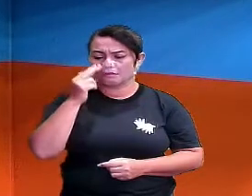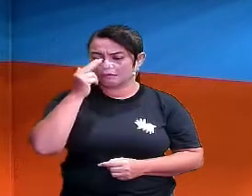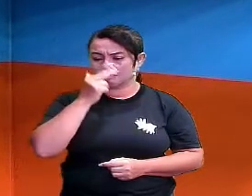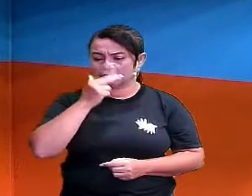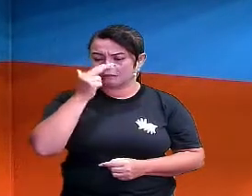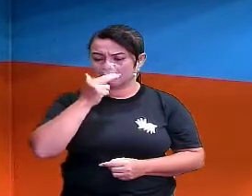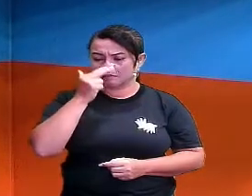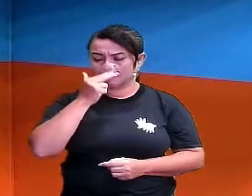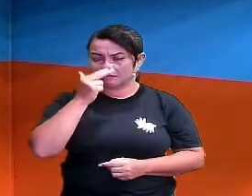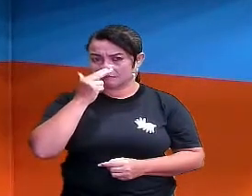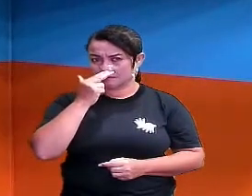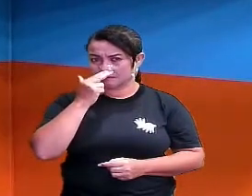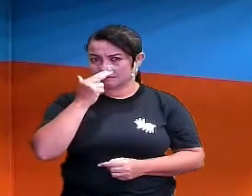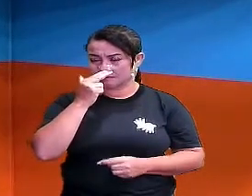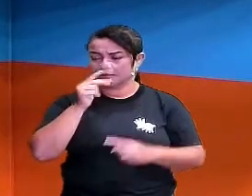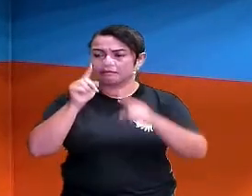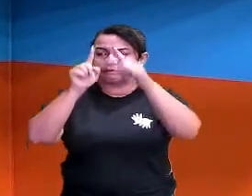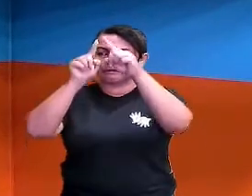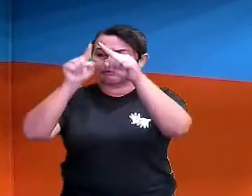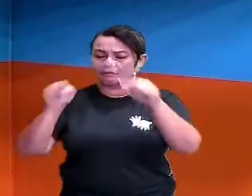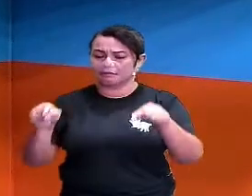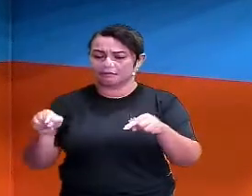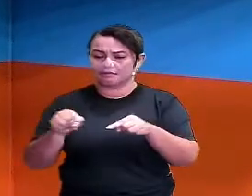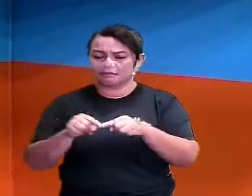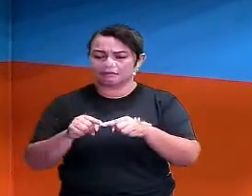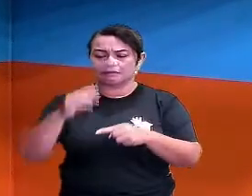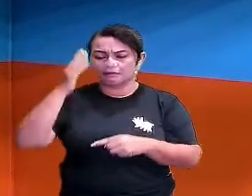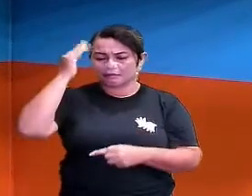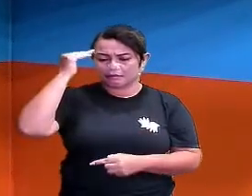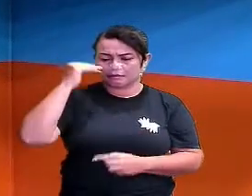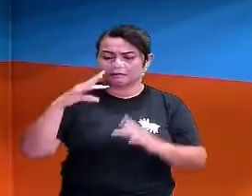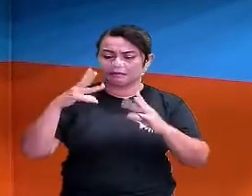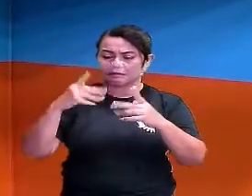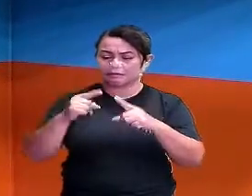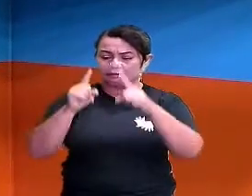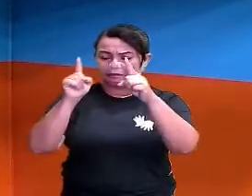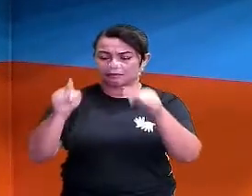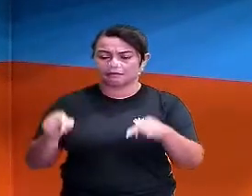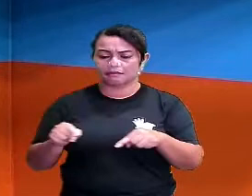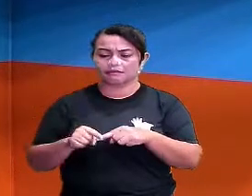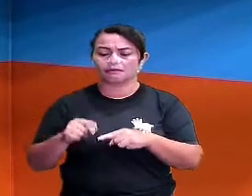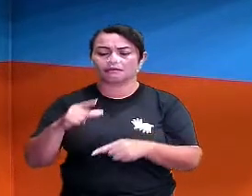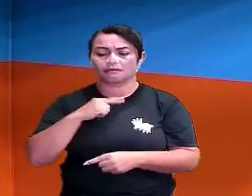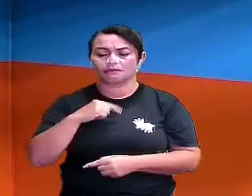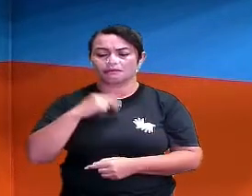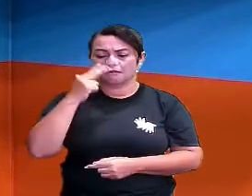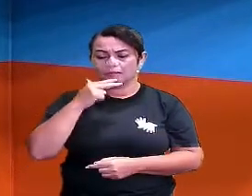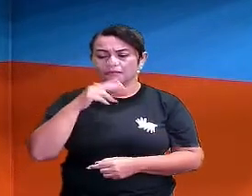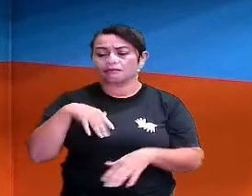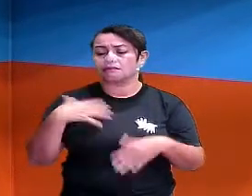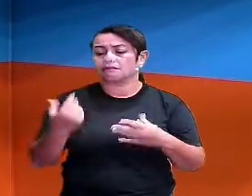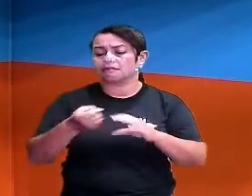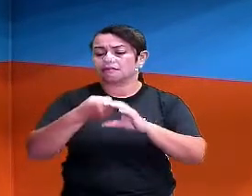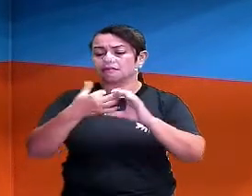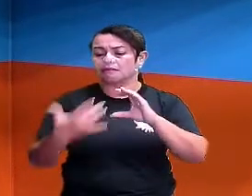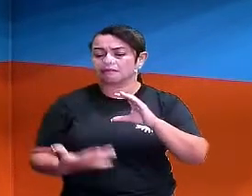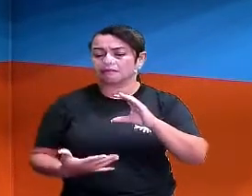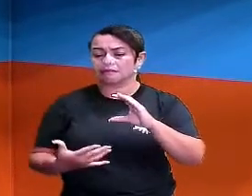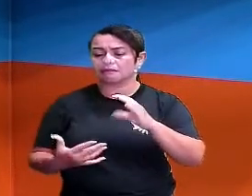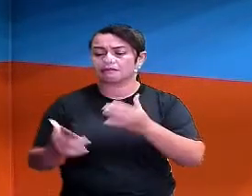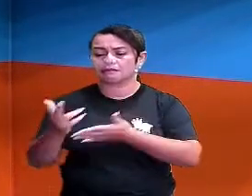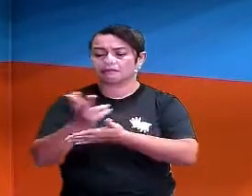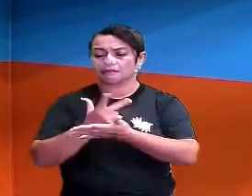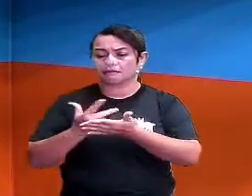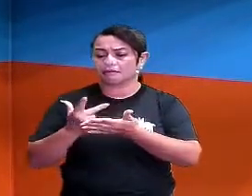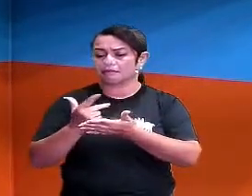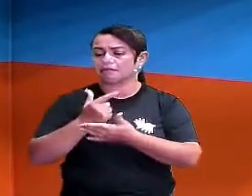mesmas medidas de lado, né? Ó, sabendo que todos os lados do triângulo possuem a mesma medida, qual a classificação do triângulo desenhado por